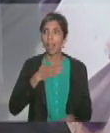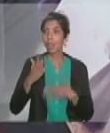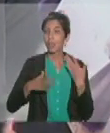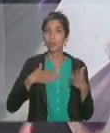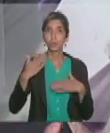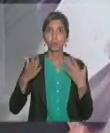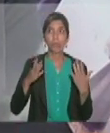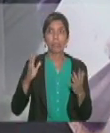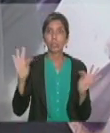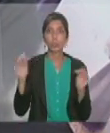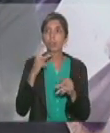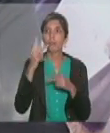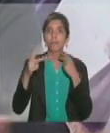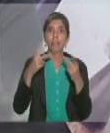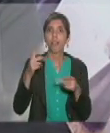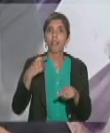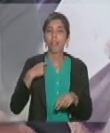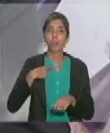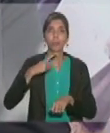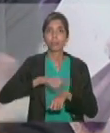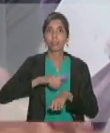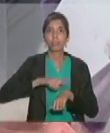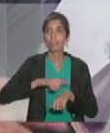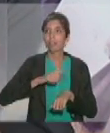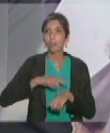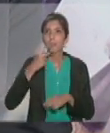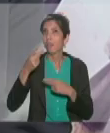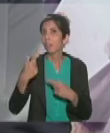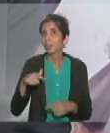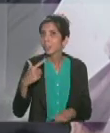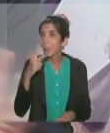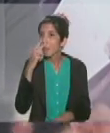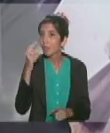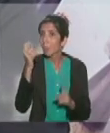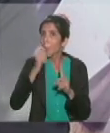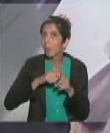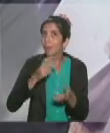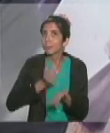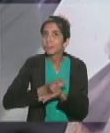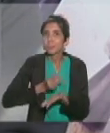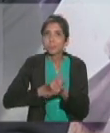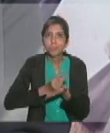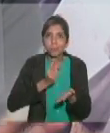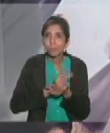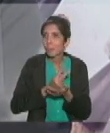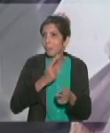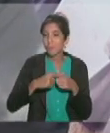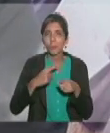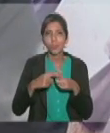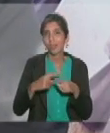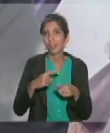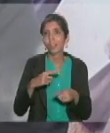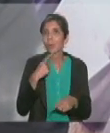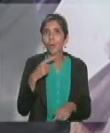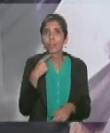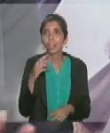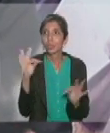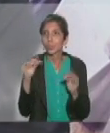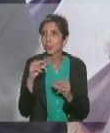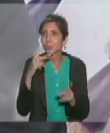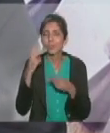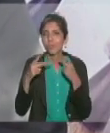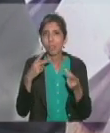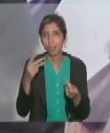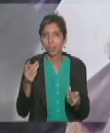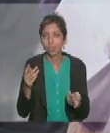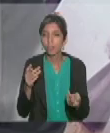Caramba, mas se eu deixar todo mundo falar, acabou. Eu não consigo, eu vou dar o mesmo conteúdo durante um mês, porque o pessoal não vai conseguir, não vai todo mundo